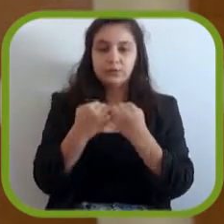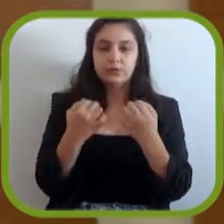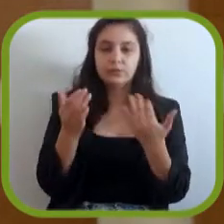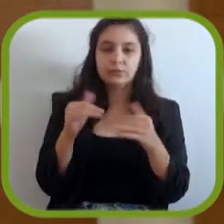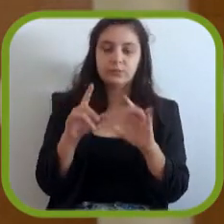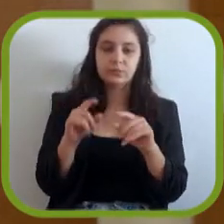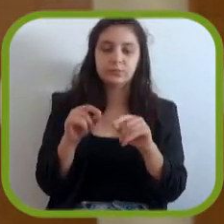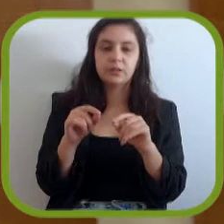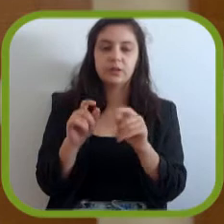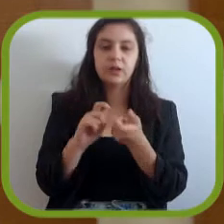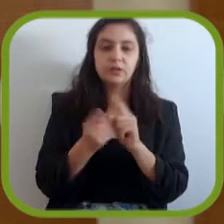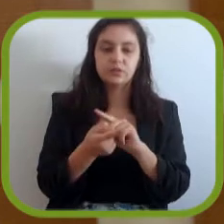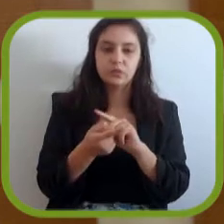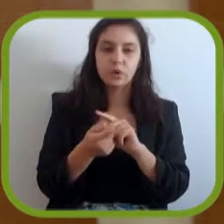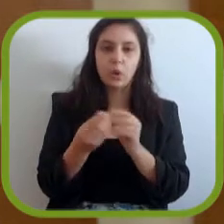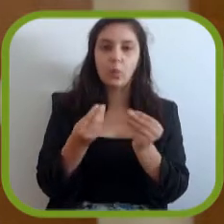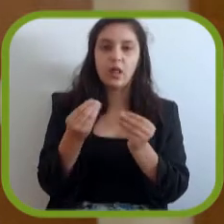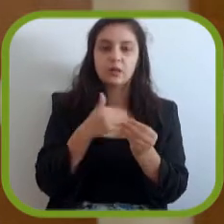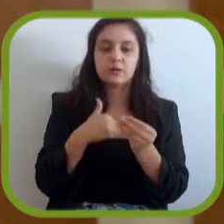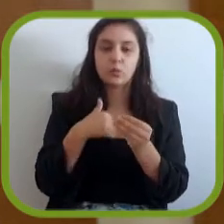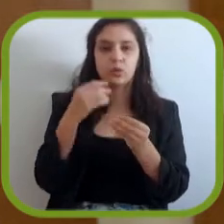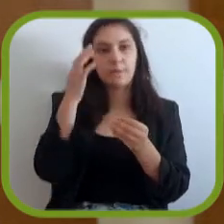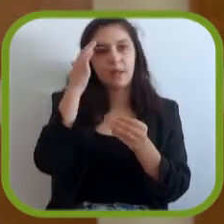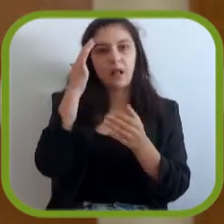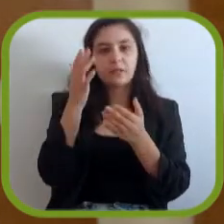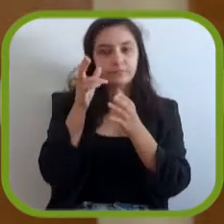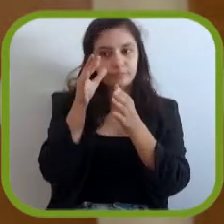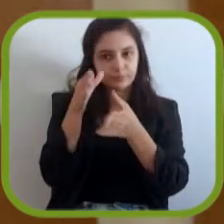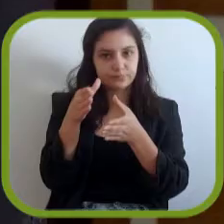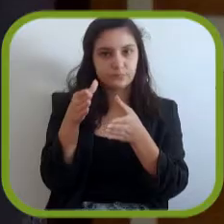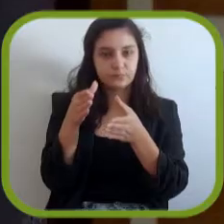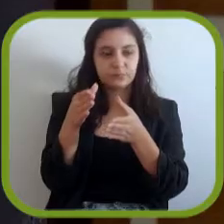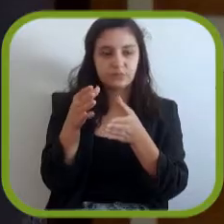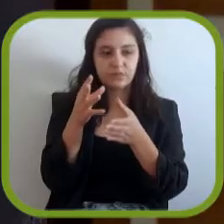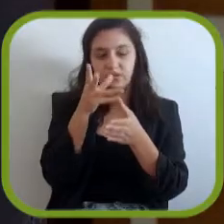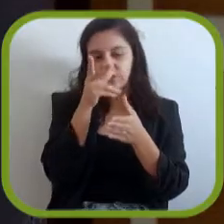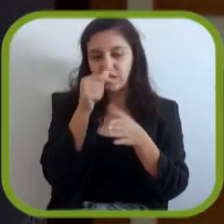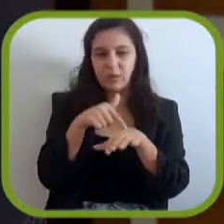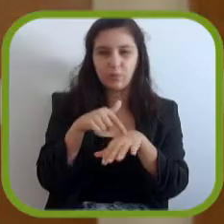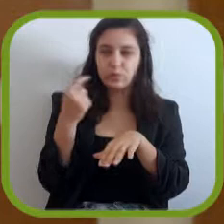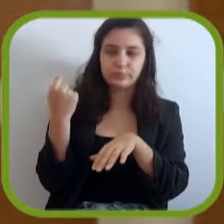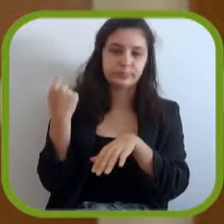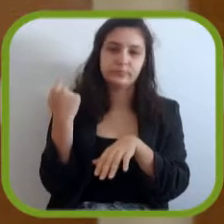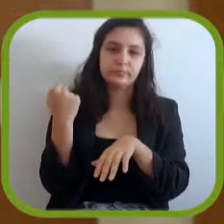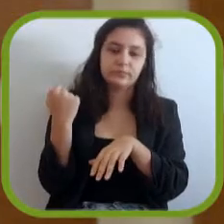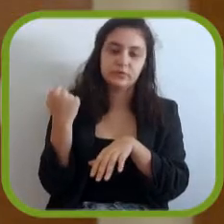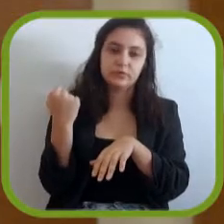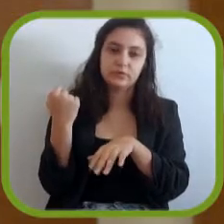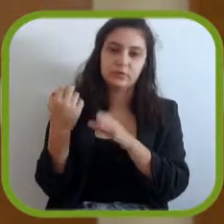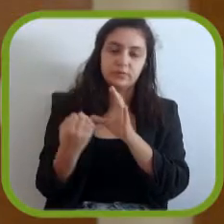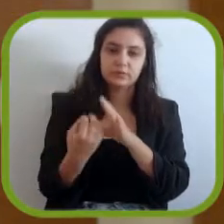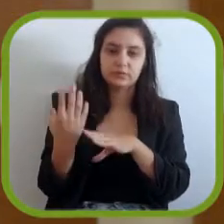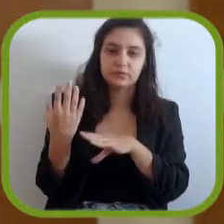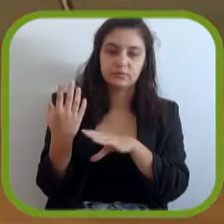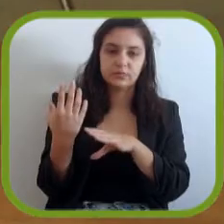média, como também uma transformação na qualidade com que a saúde mental é olhada. Infelizmente, até há muito pouco tempo, aquilo